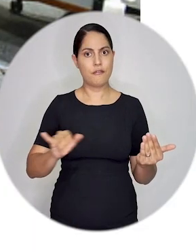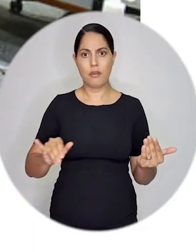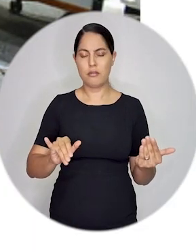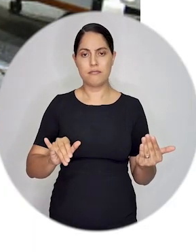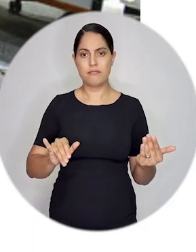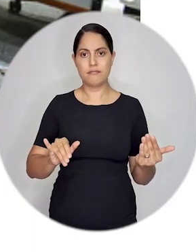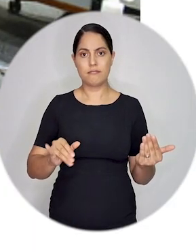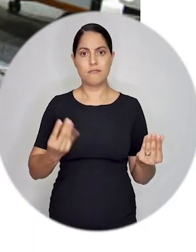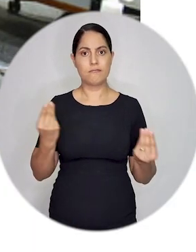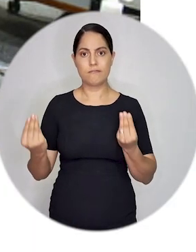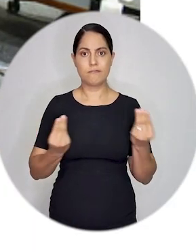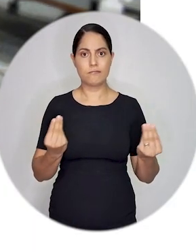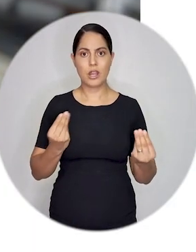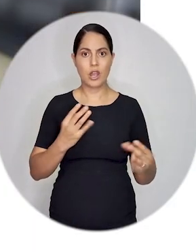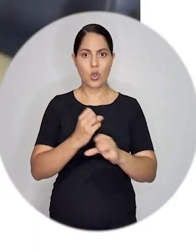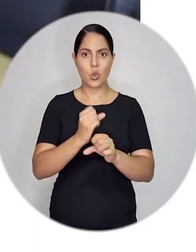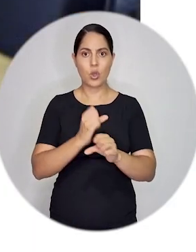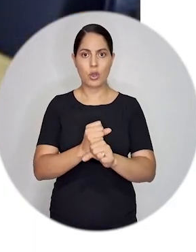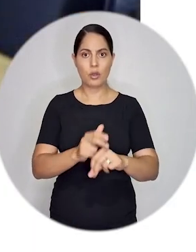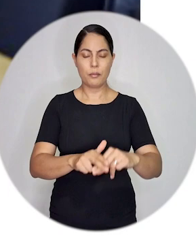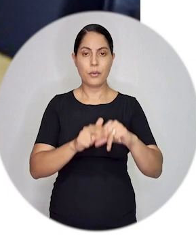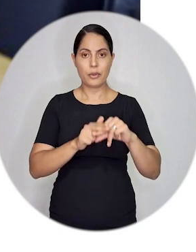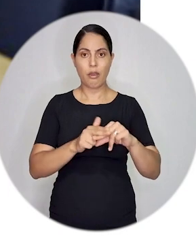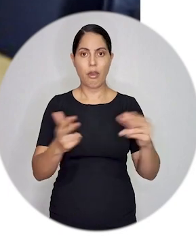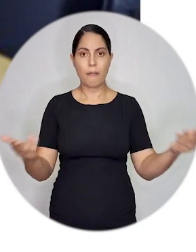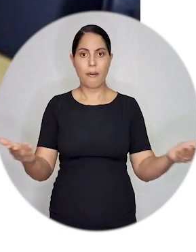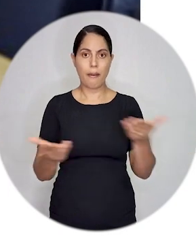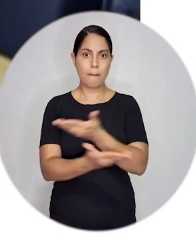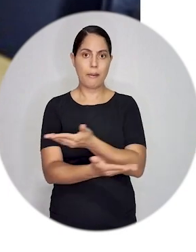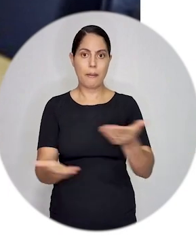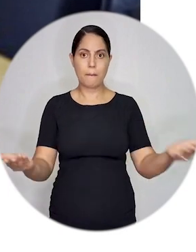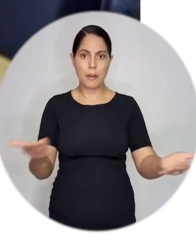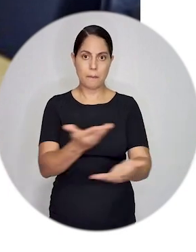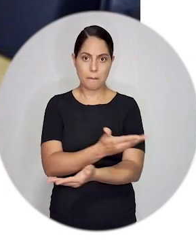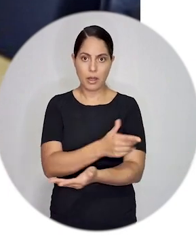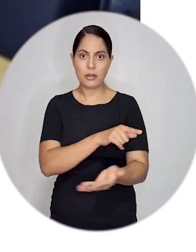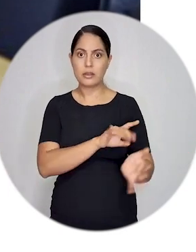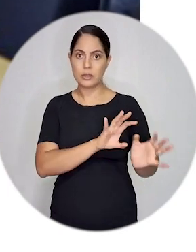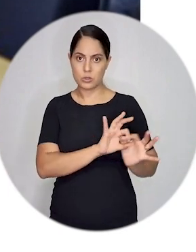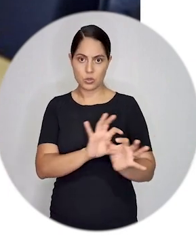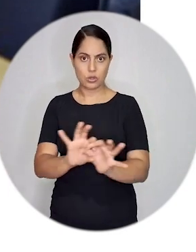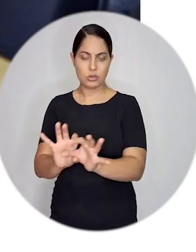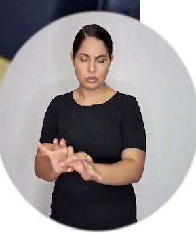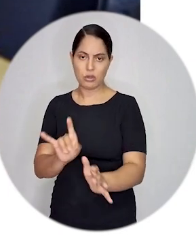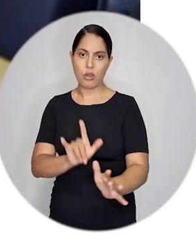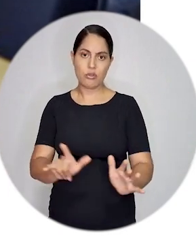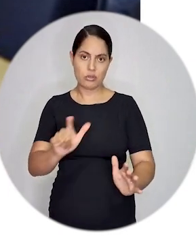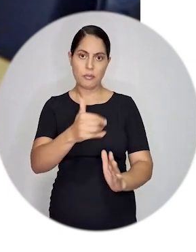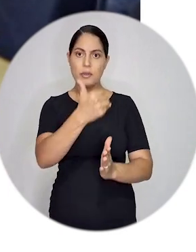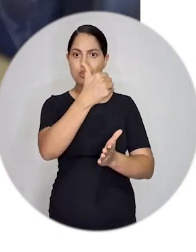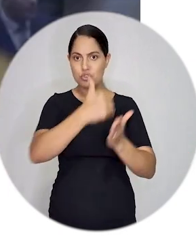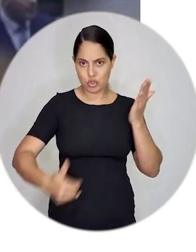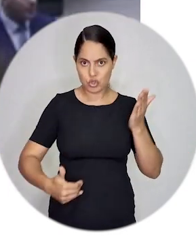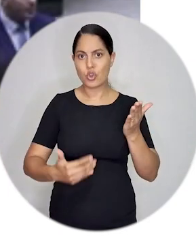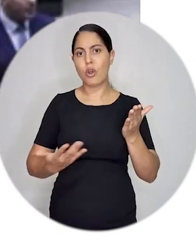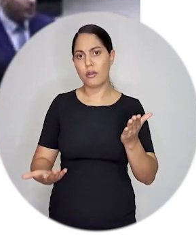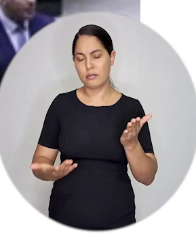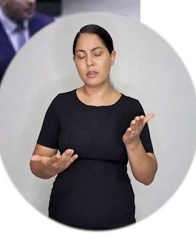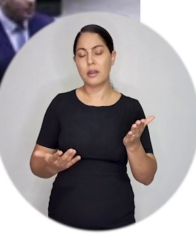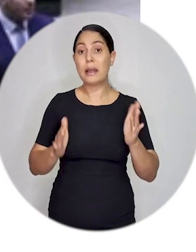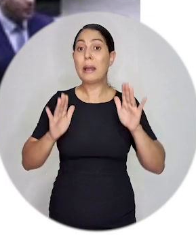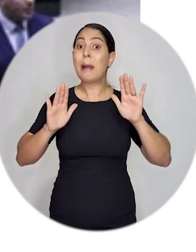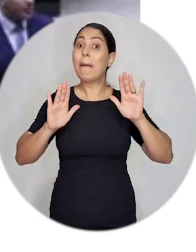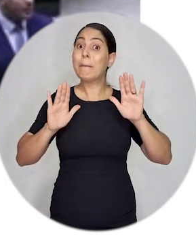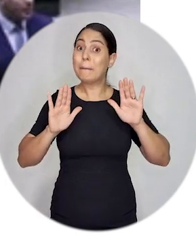haverá, teoricamente, efeito econômico, porque aquele tributo será sempre repassado na cadeia, descontados os créditos gerados